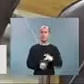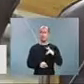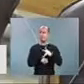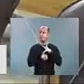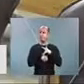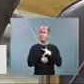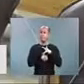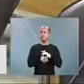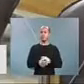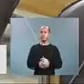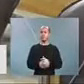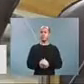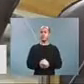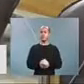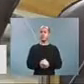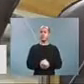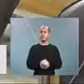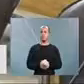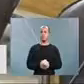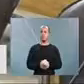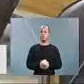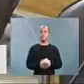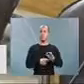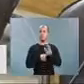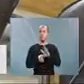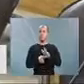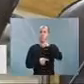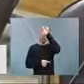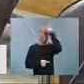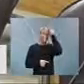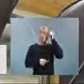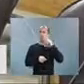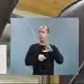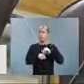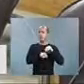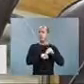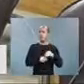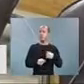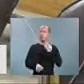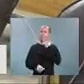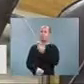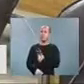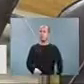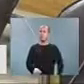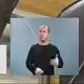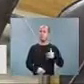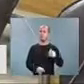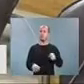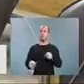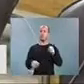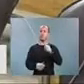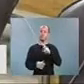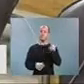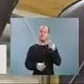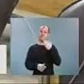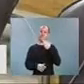Um absurdo, feito aqui pela prefeitura, já foi pedido ao governo do estado várias vezes por escrito